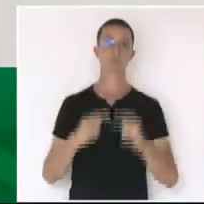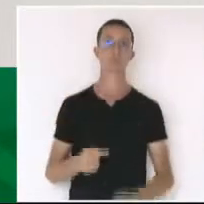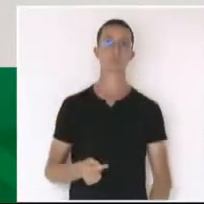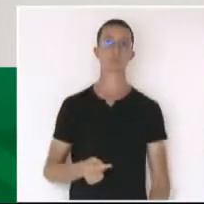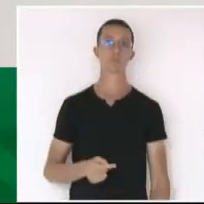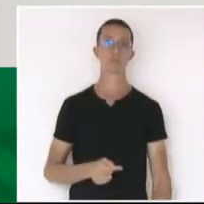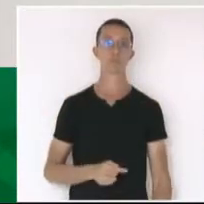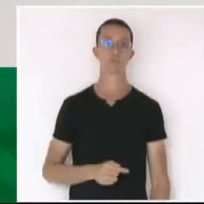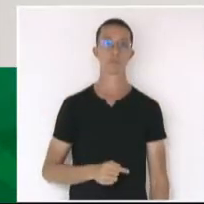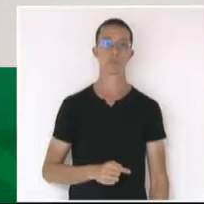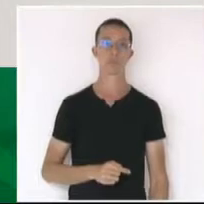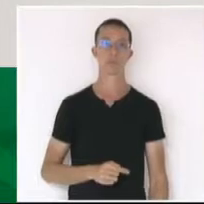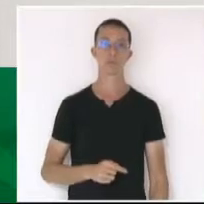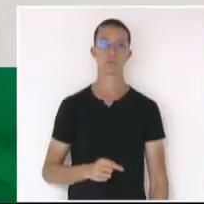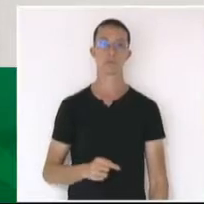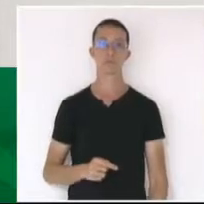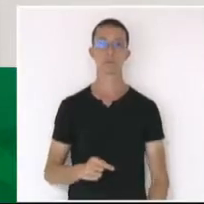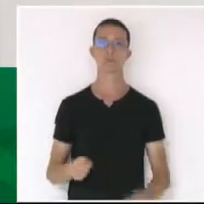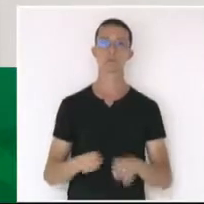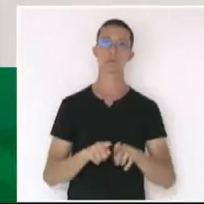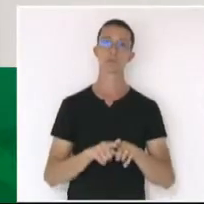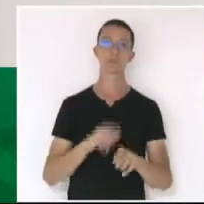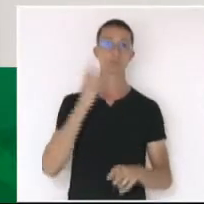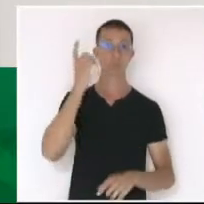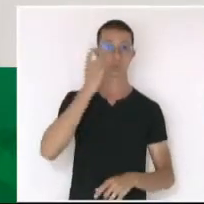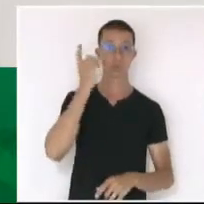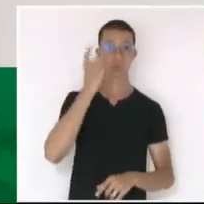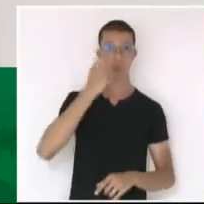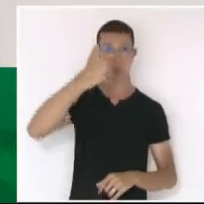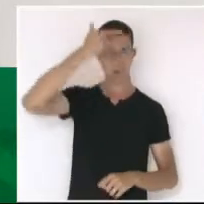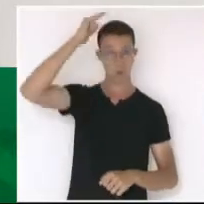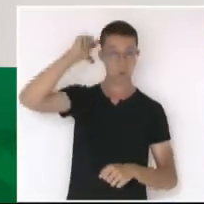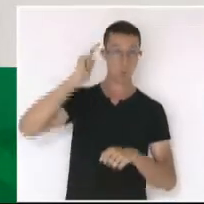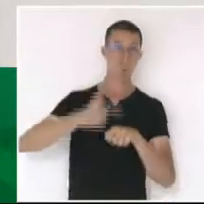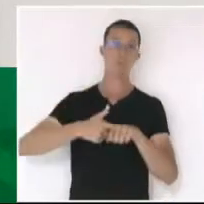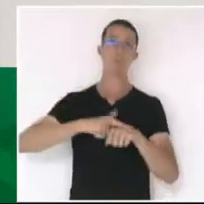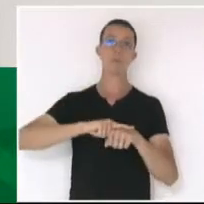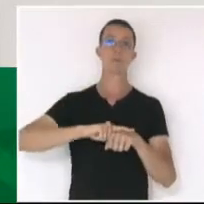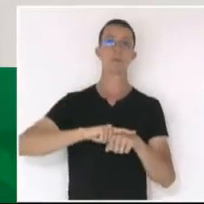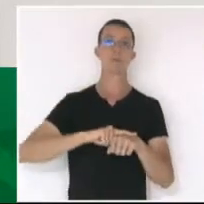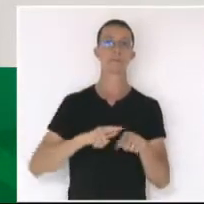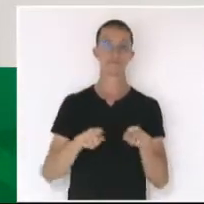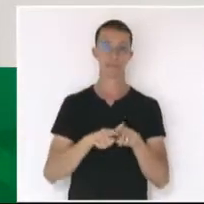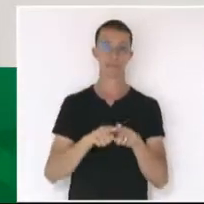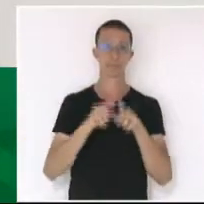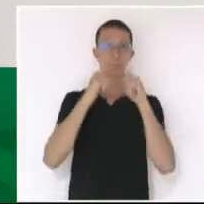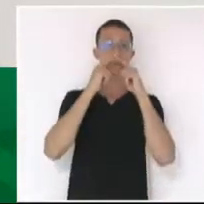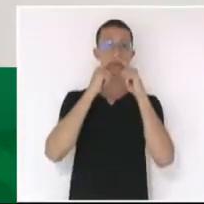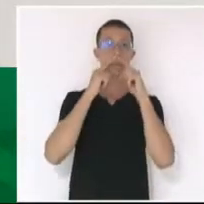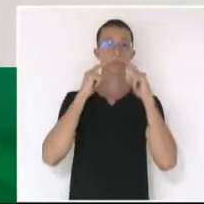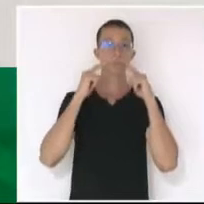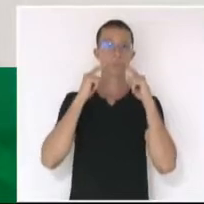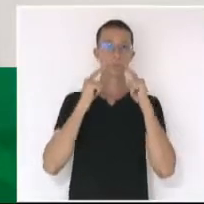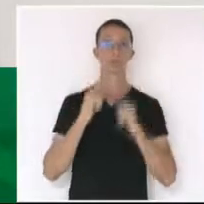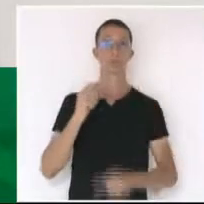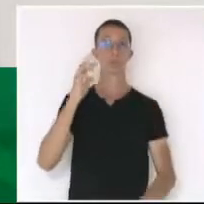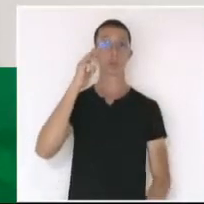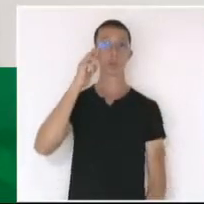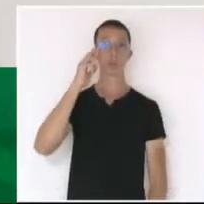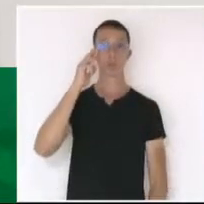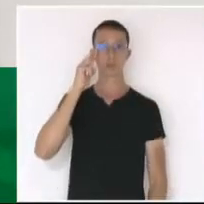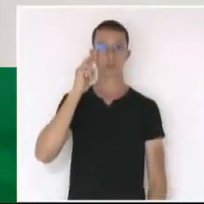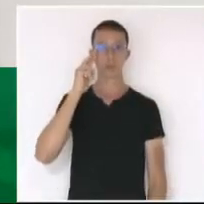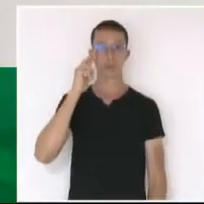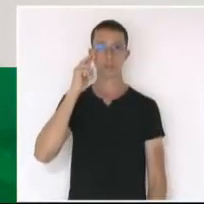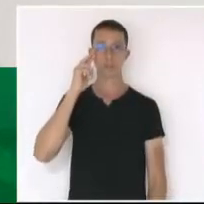e também é o deputado federal do espírito de um a mim Deputado Romildo Titon tão o deputado Ricardo guidi e